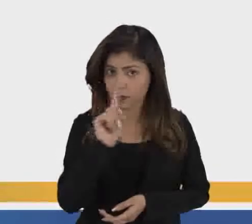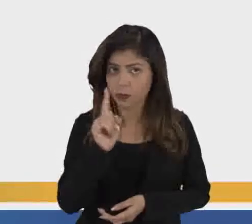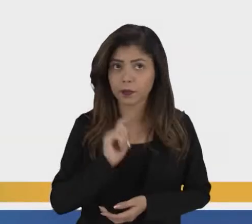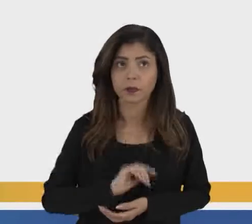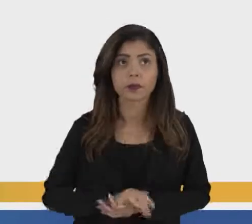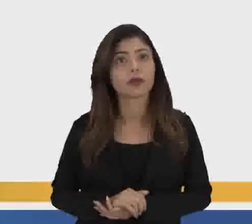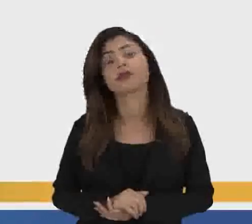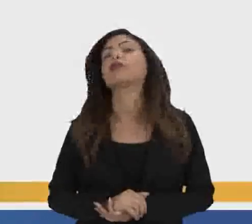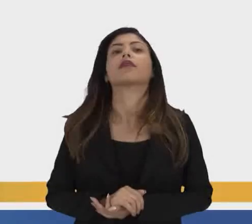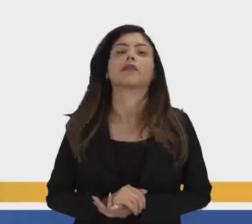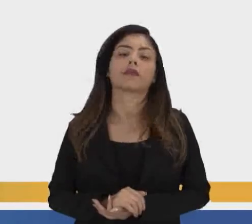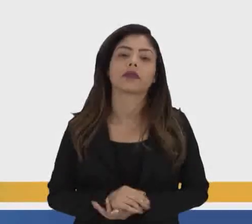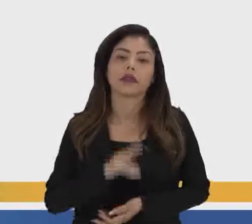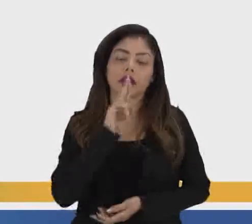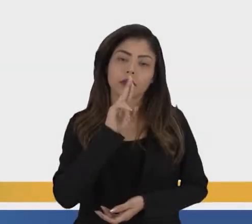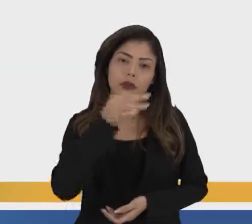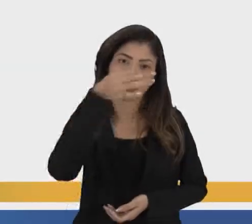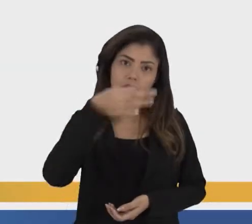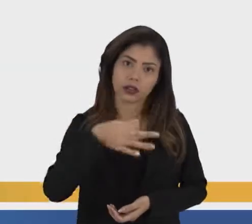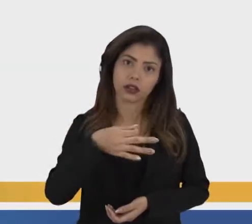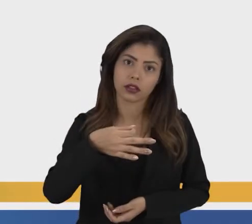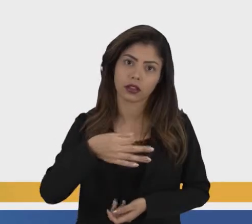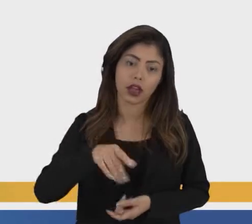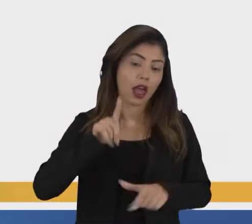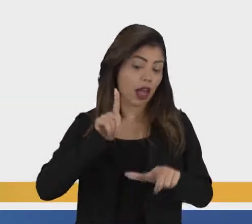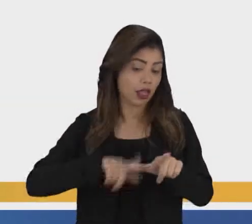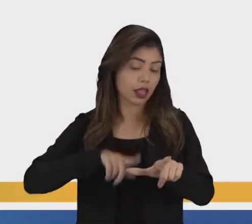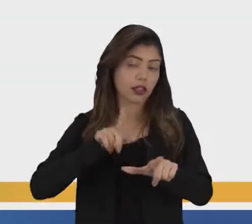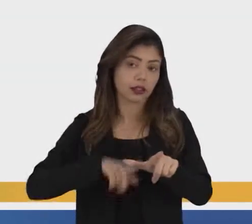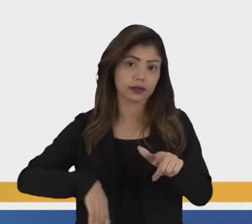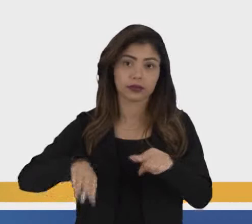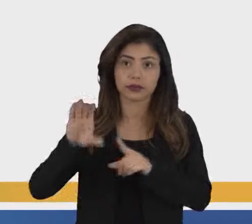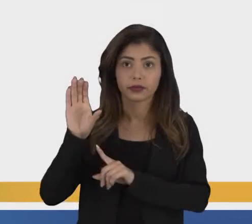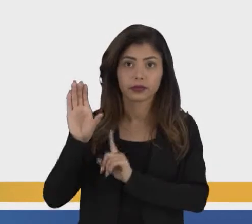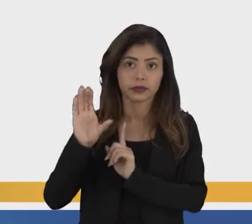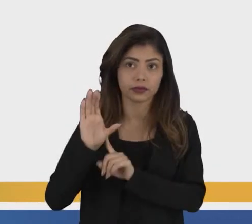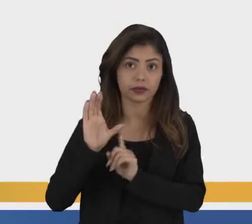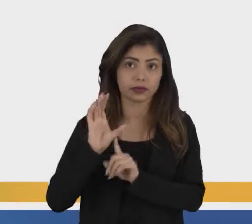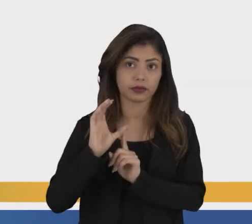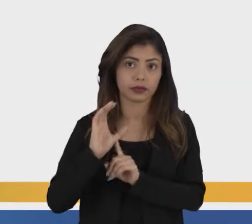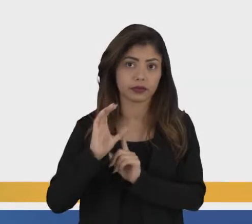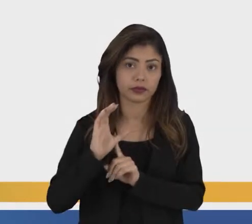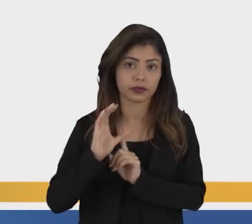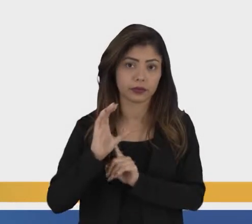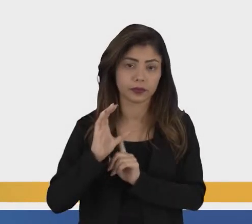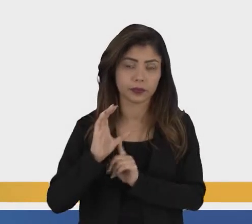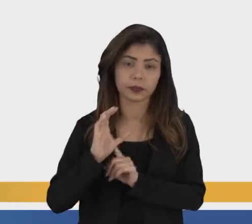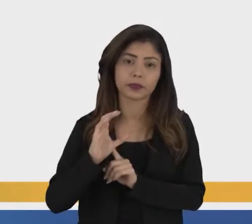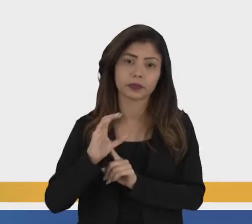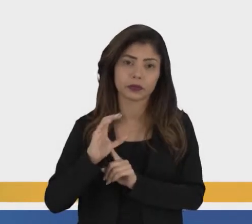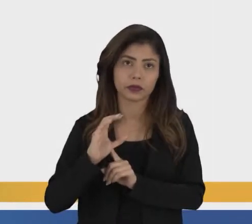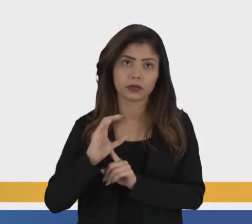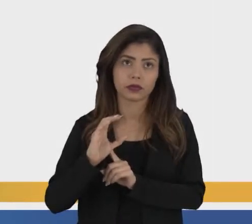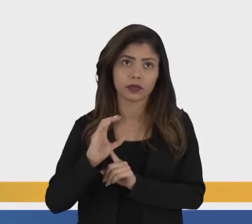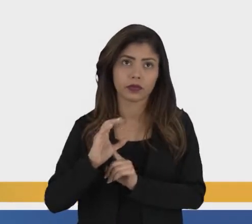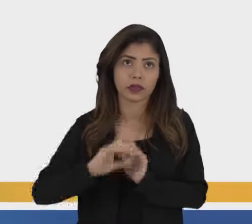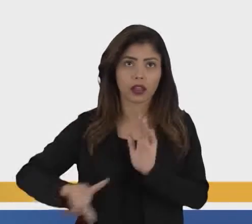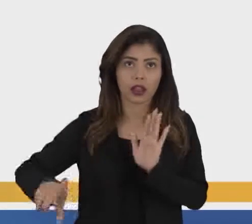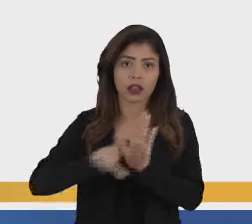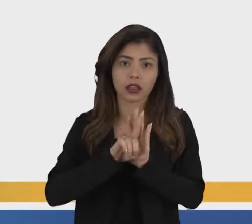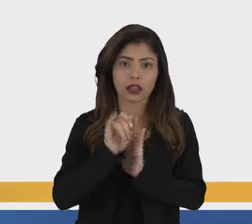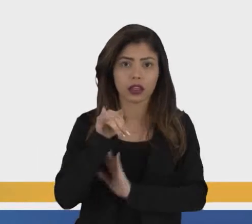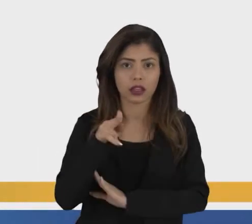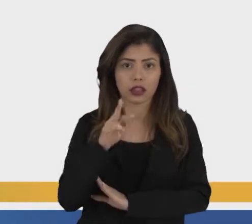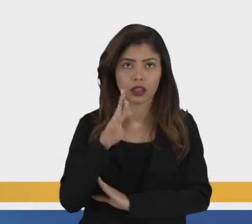checar? Não está difícil essa, hein? Então, a resposta correta para esta primeira questão é a